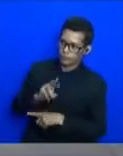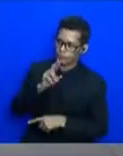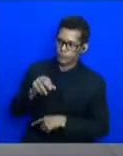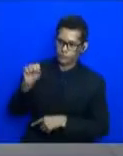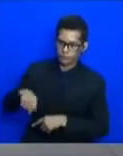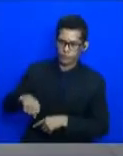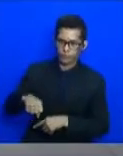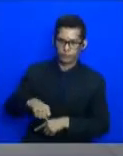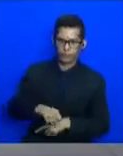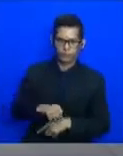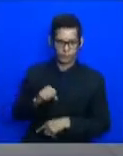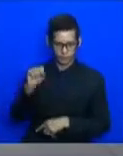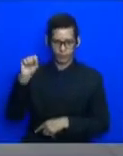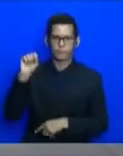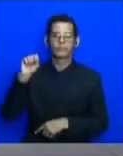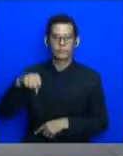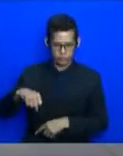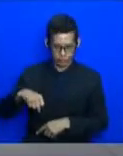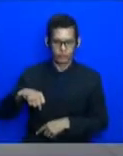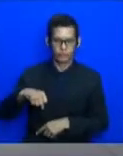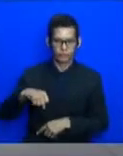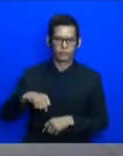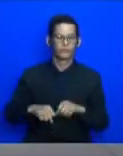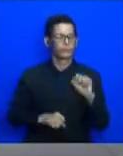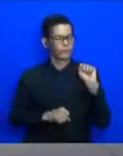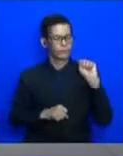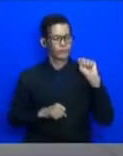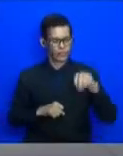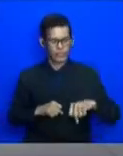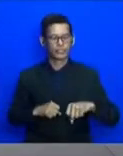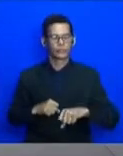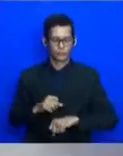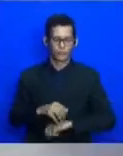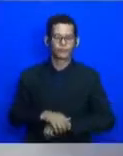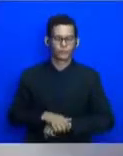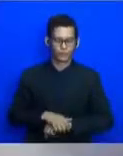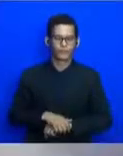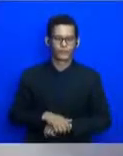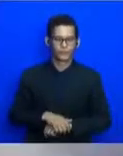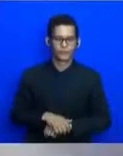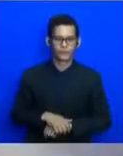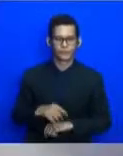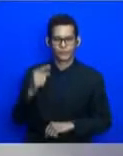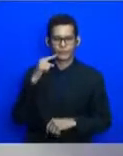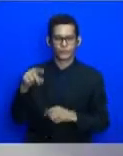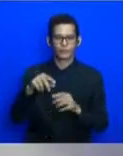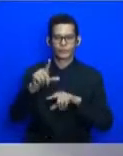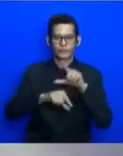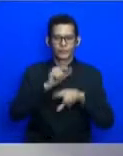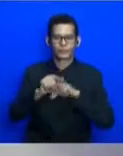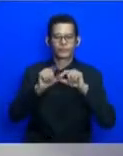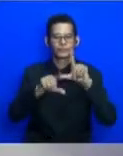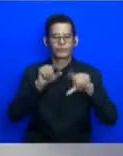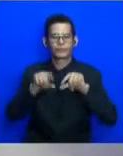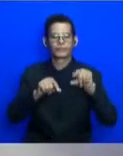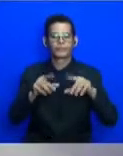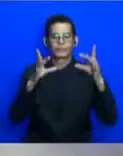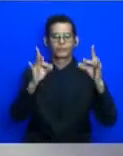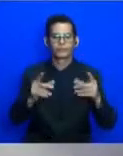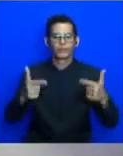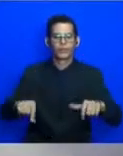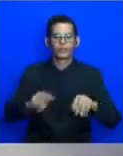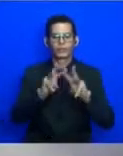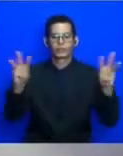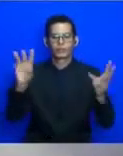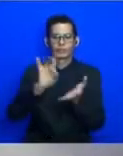confirmam os números? Sim, confirmo. Sim, confirmo. Ok. Detalhes desse sorteio já no site oficial da